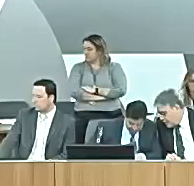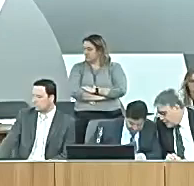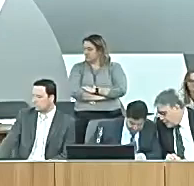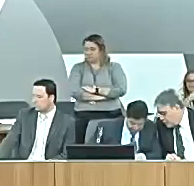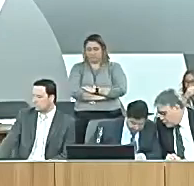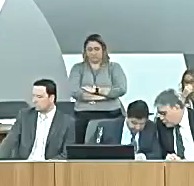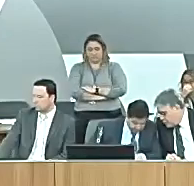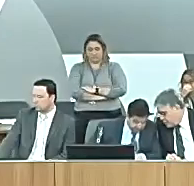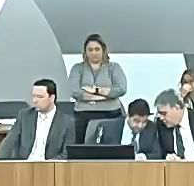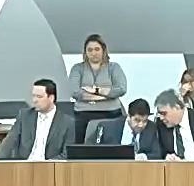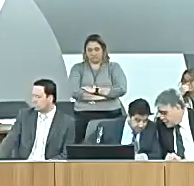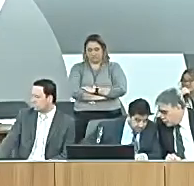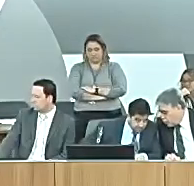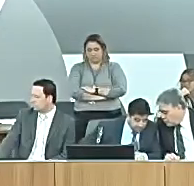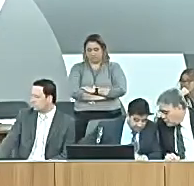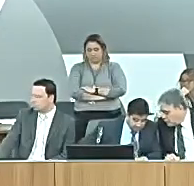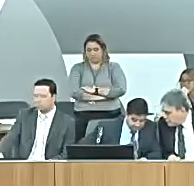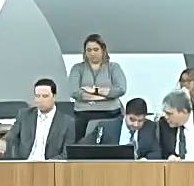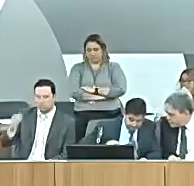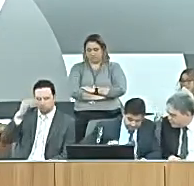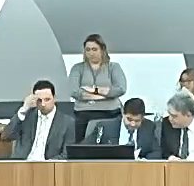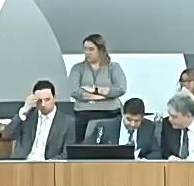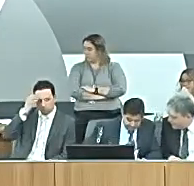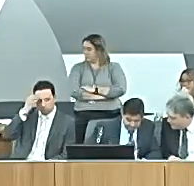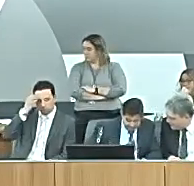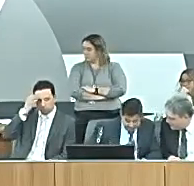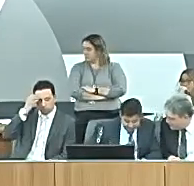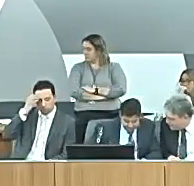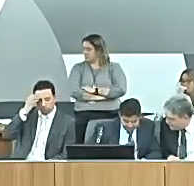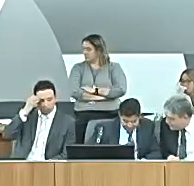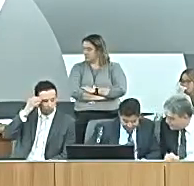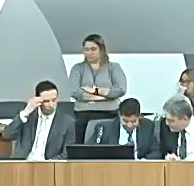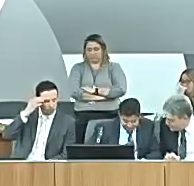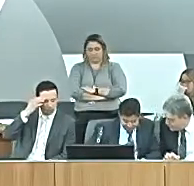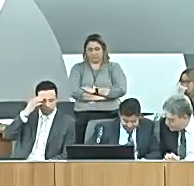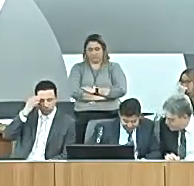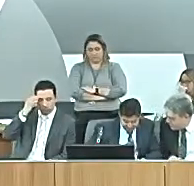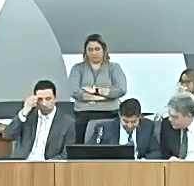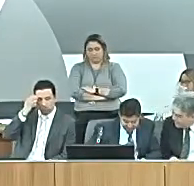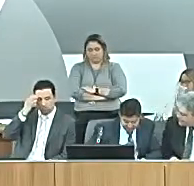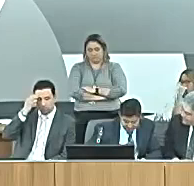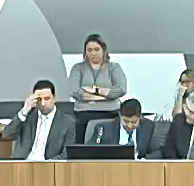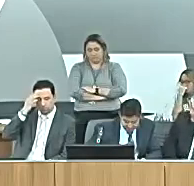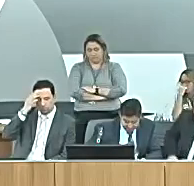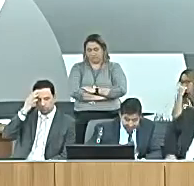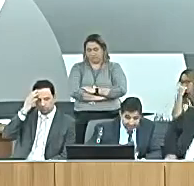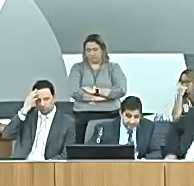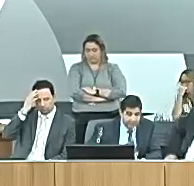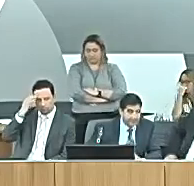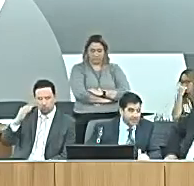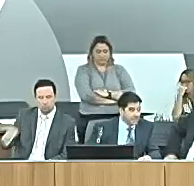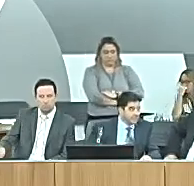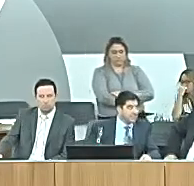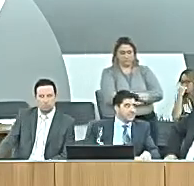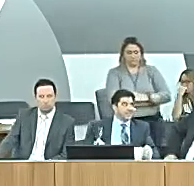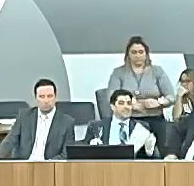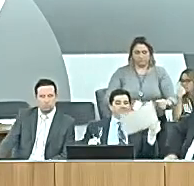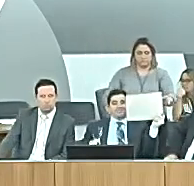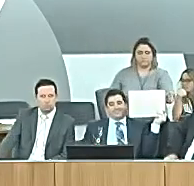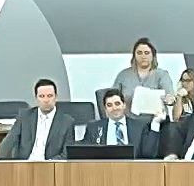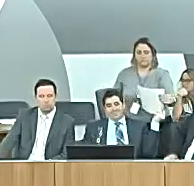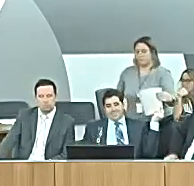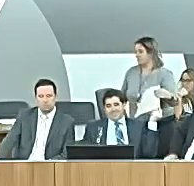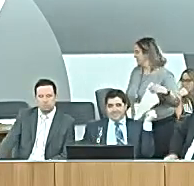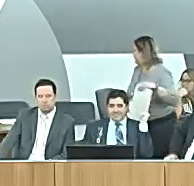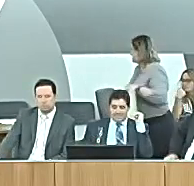do estado perto vai terceirizar terceiro viu a ua lavar as meias então pega o time de vocês ao vale-alimentação processo